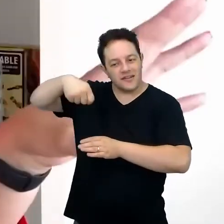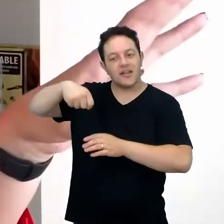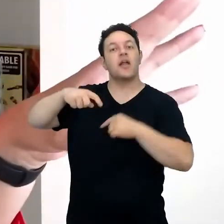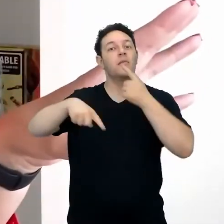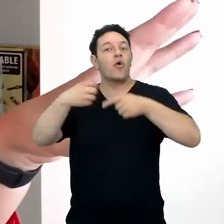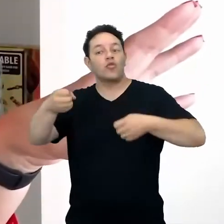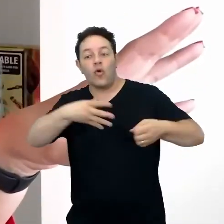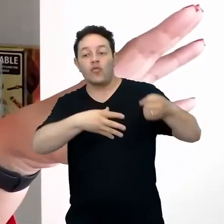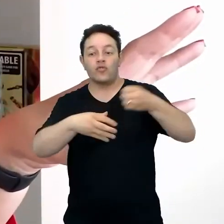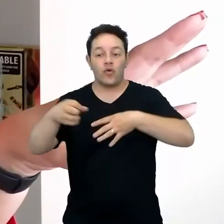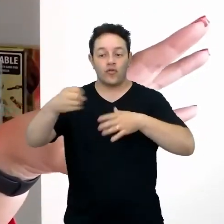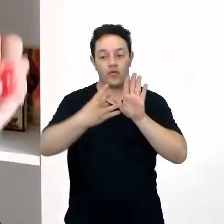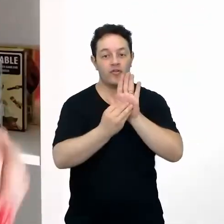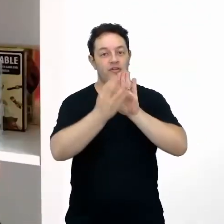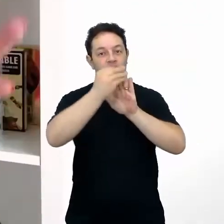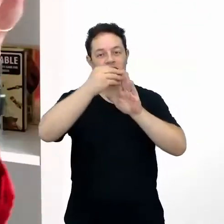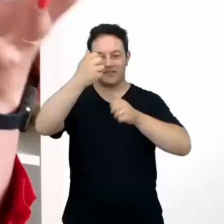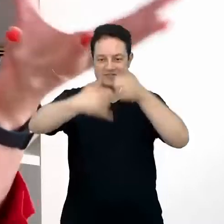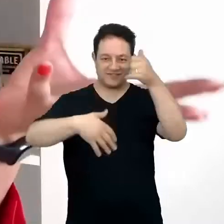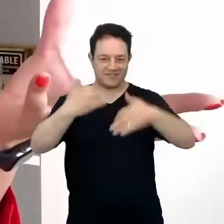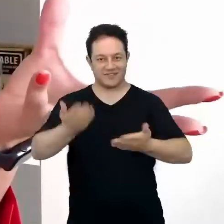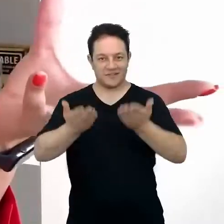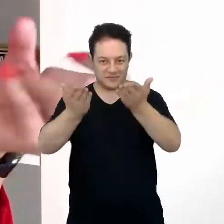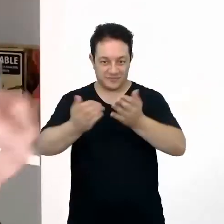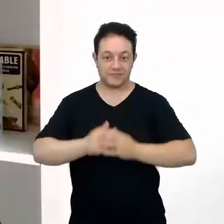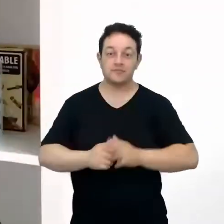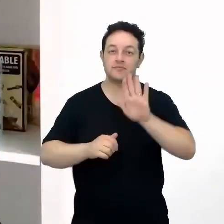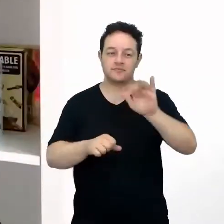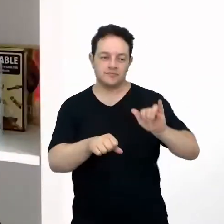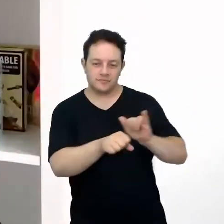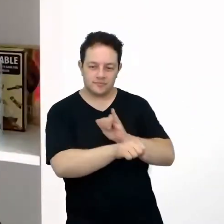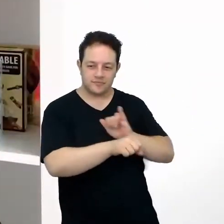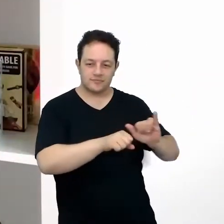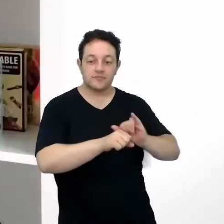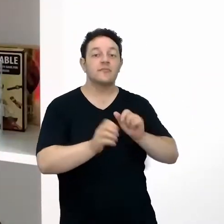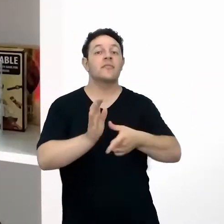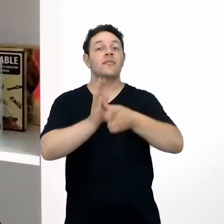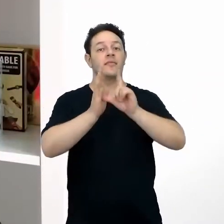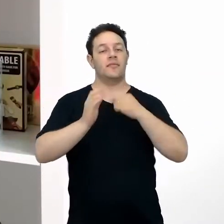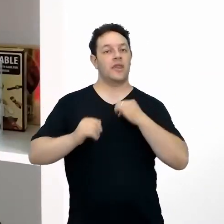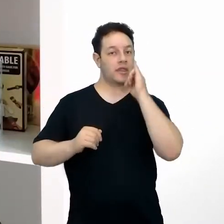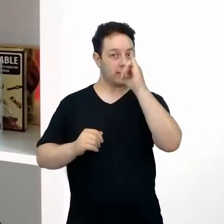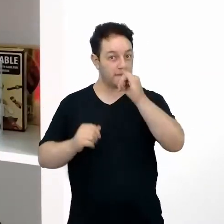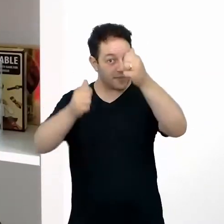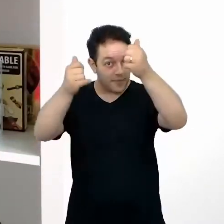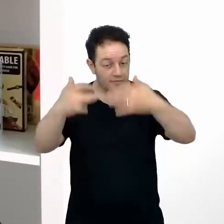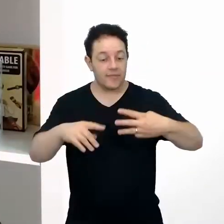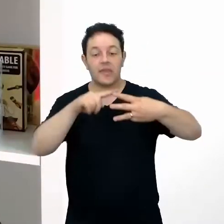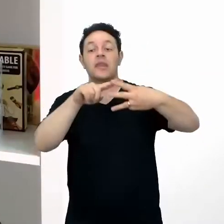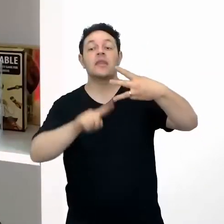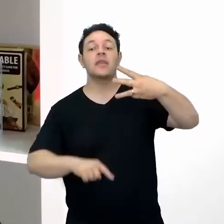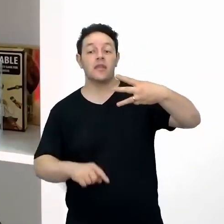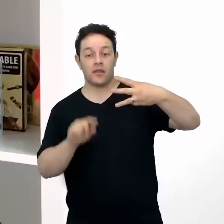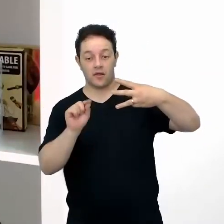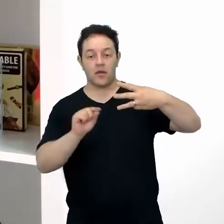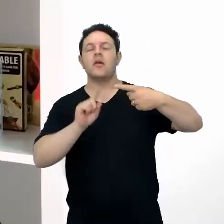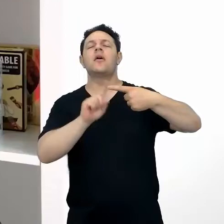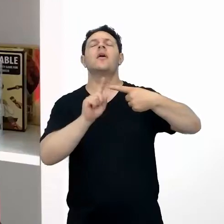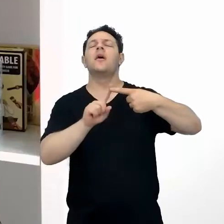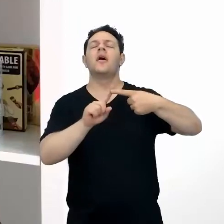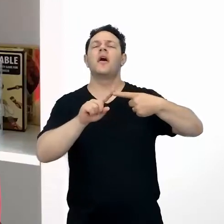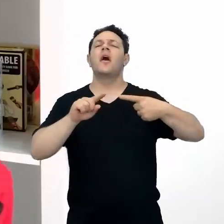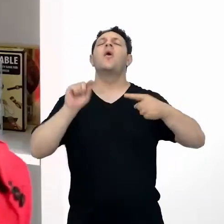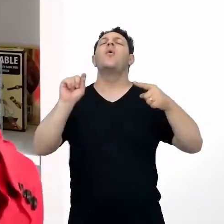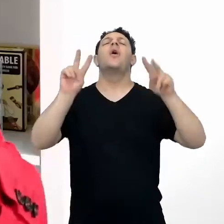ter novos conteúdos aqui para você. Antes de trazer as estratégias, tem 3 coisas que eu preciso te explicar. Primeiro, o que é